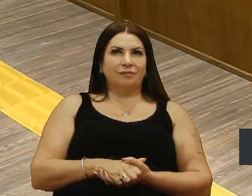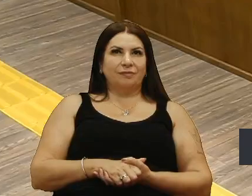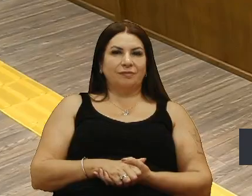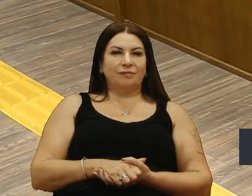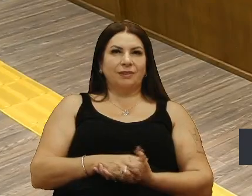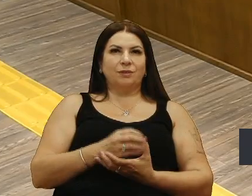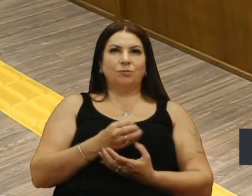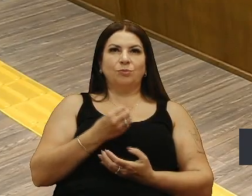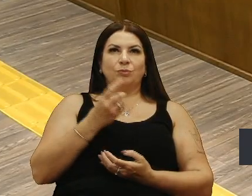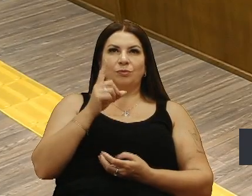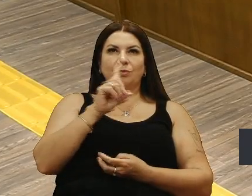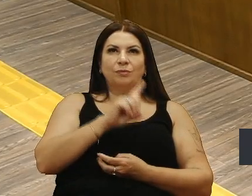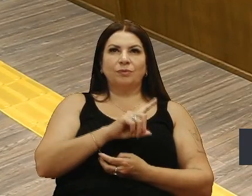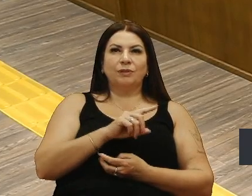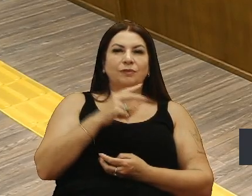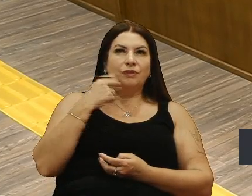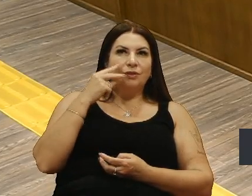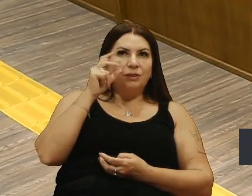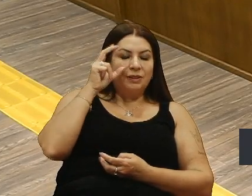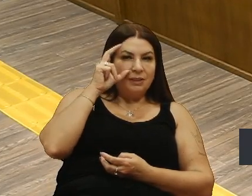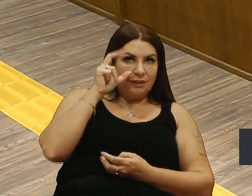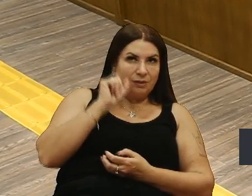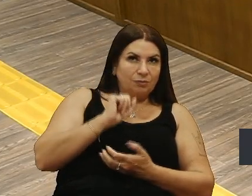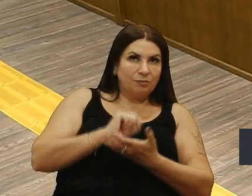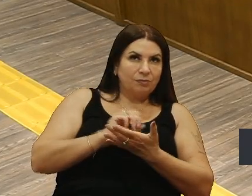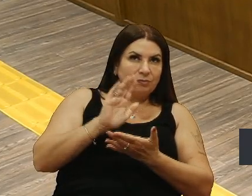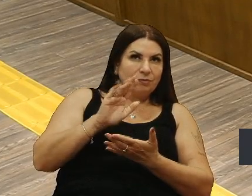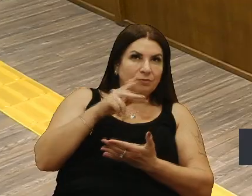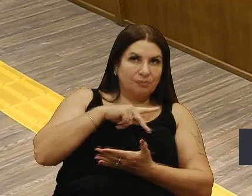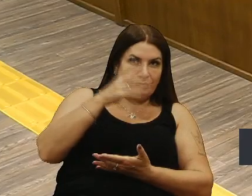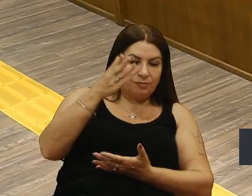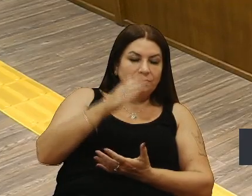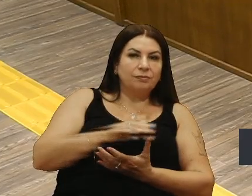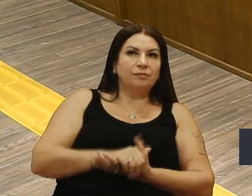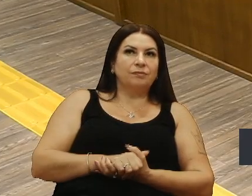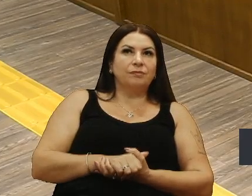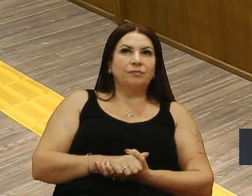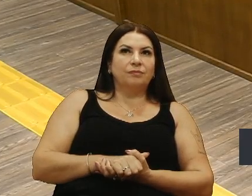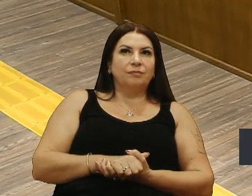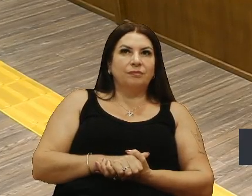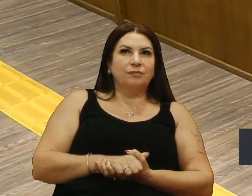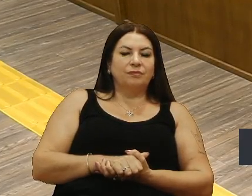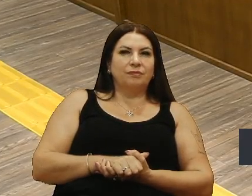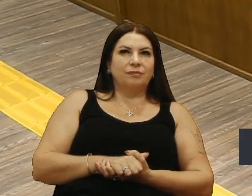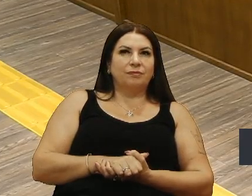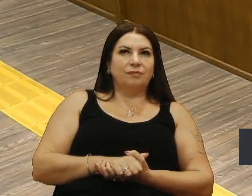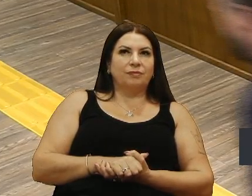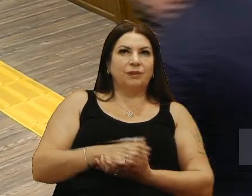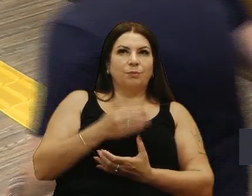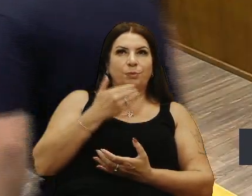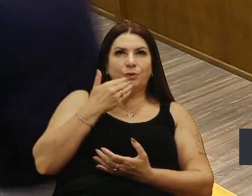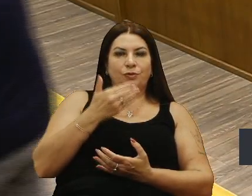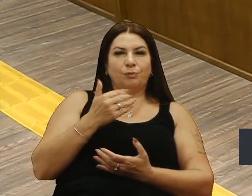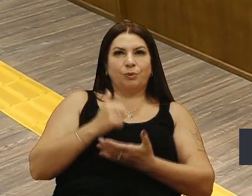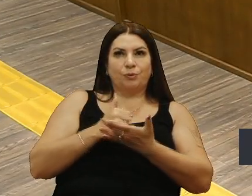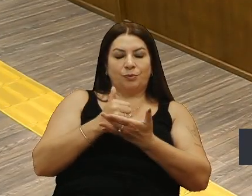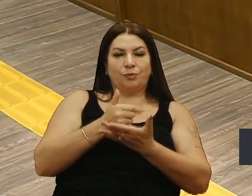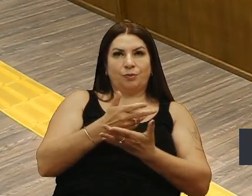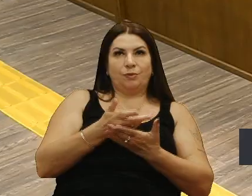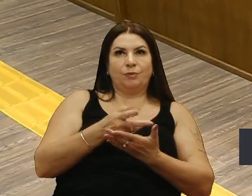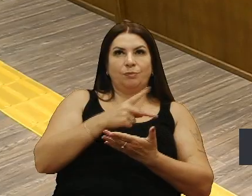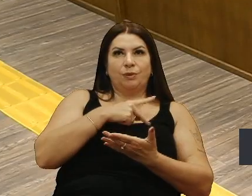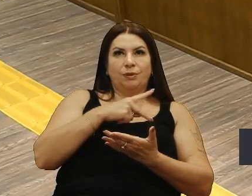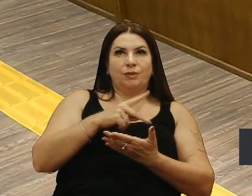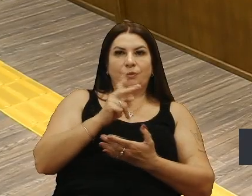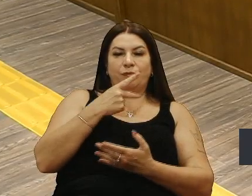Dia, Vereadora vereadores. Sandra, Vossa Excelência me dá uma parte. Bom dia, presidente. Seu a parte de imediato. Geralmente, até pedir para a assessoria, o presidente